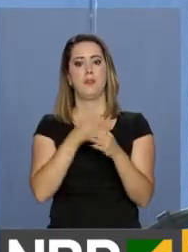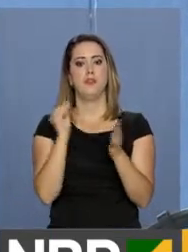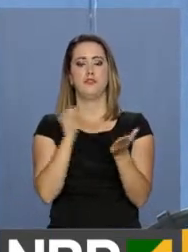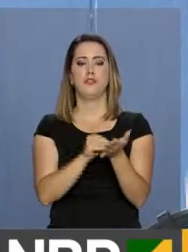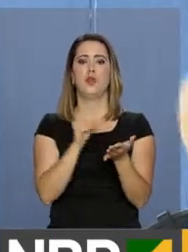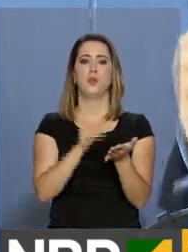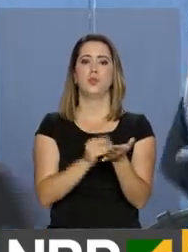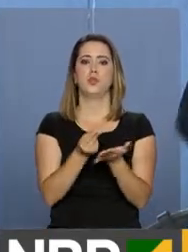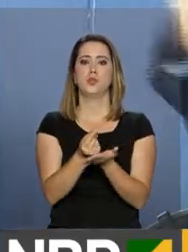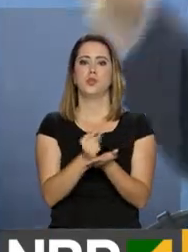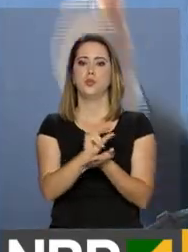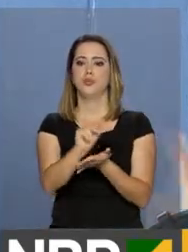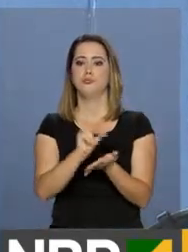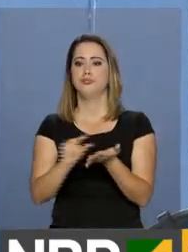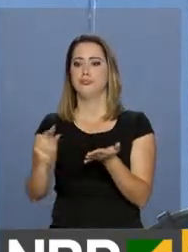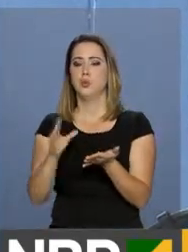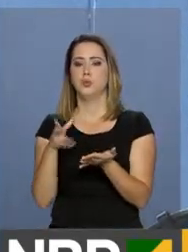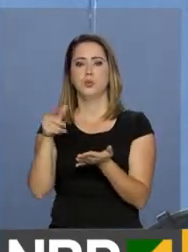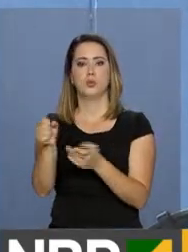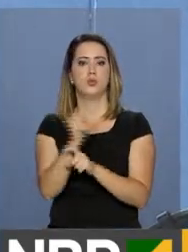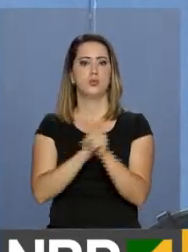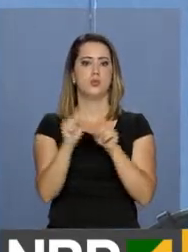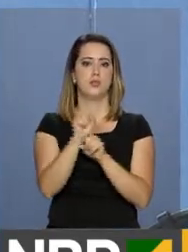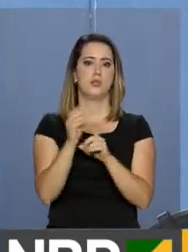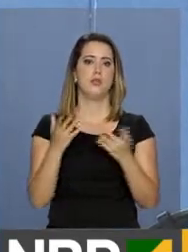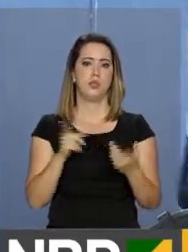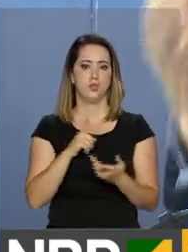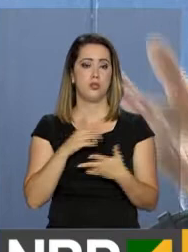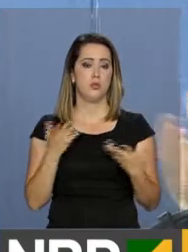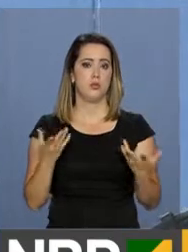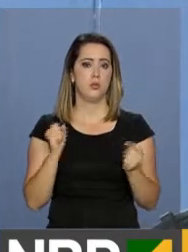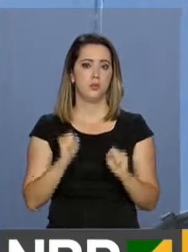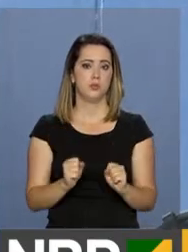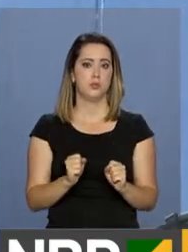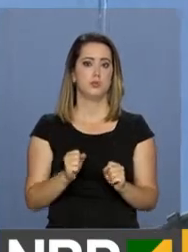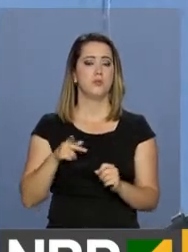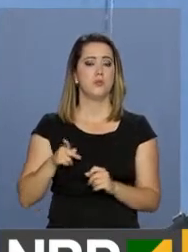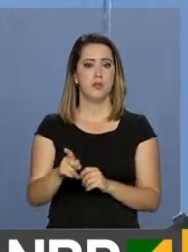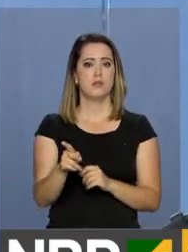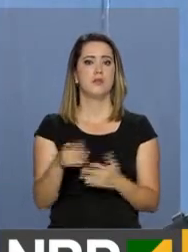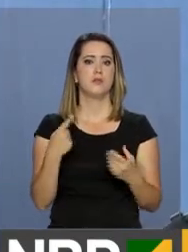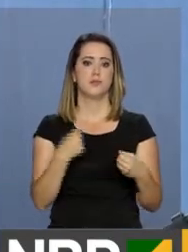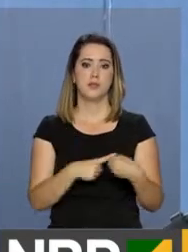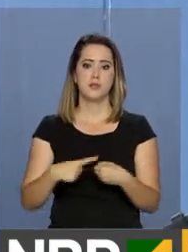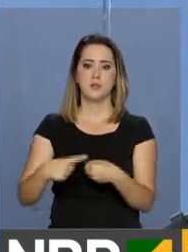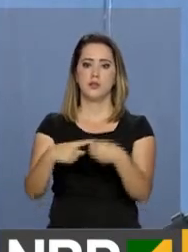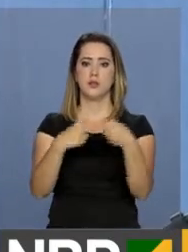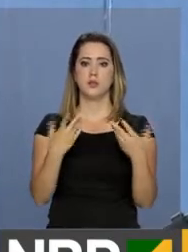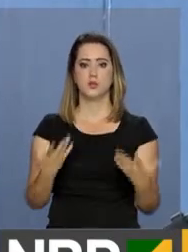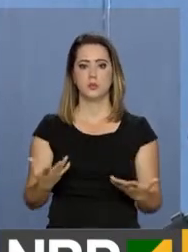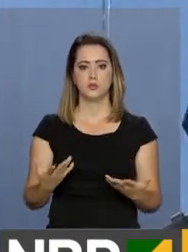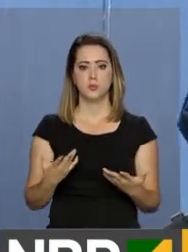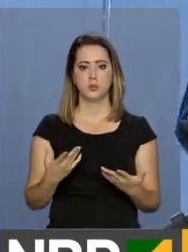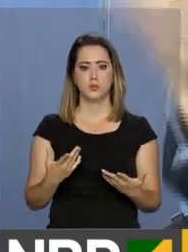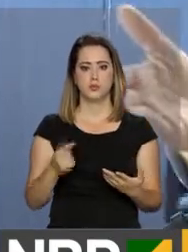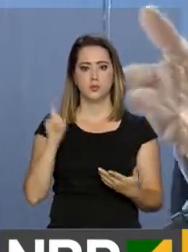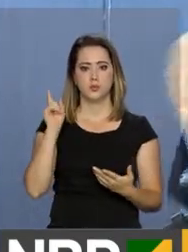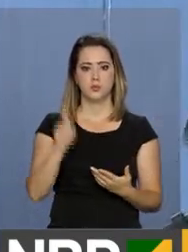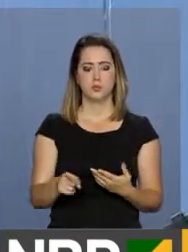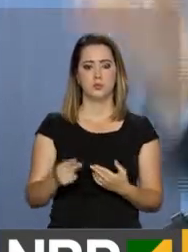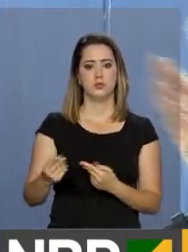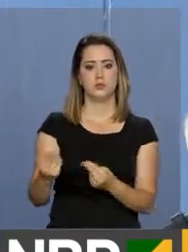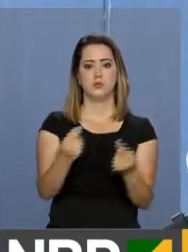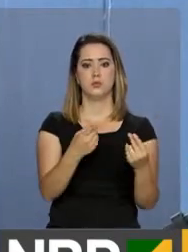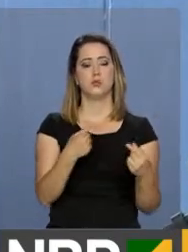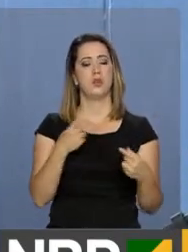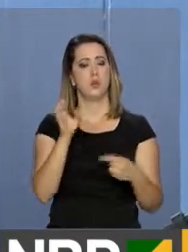faltando dinheiro para que toda a sociedade seja atendida. É assim em cada cidade, é assim nos diferentes